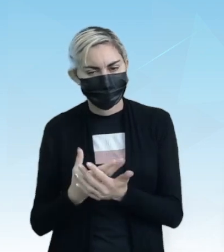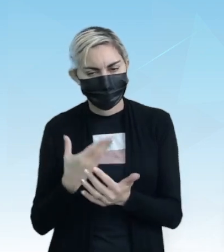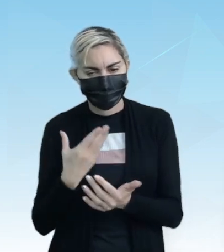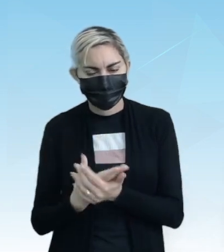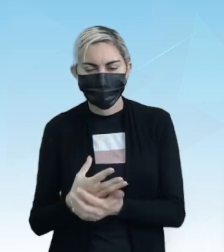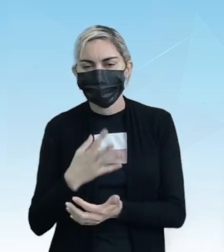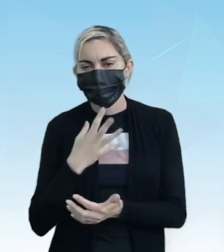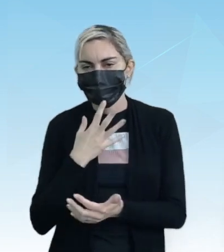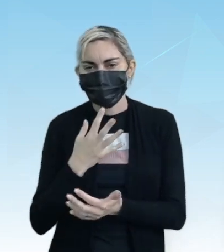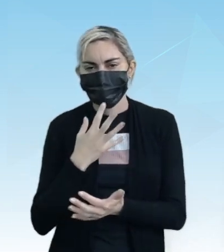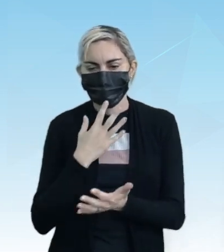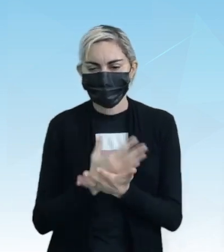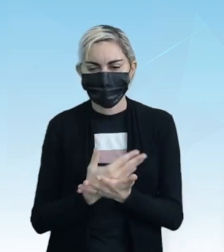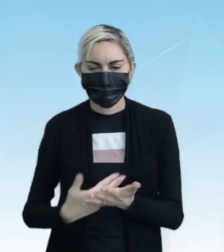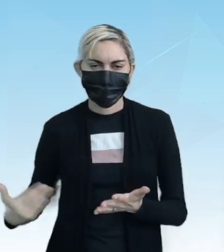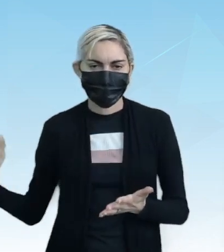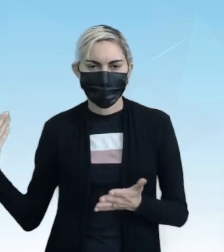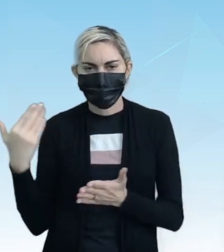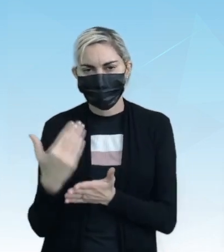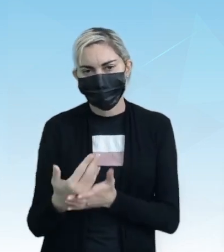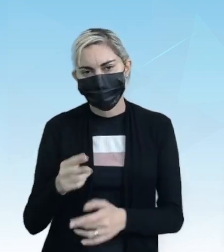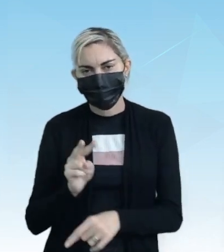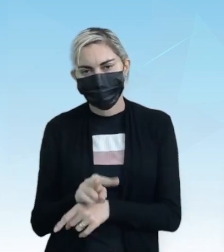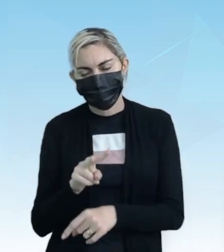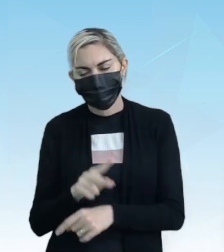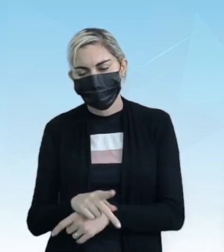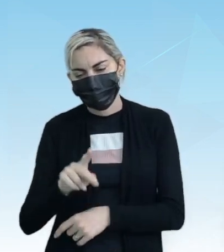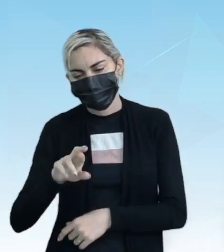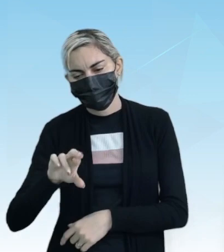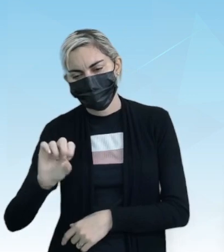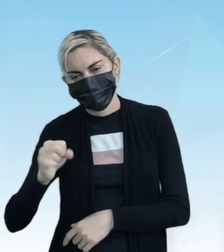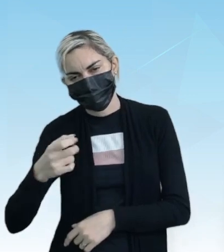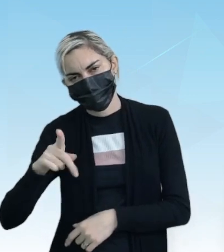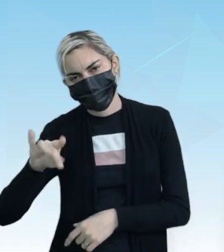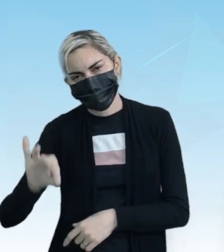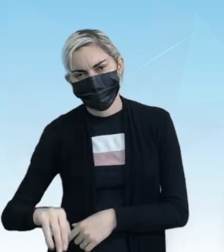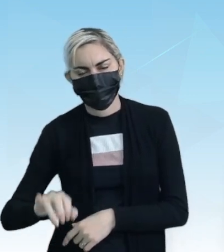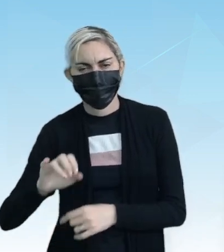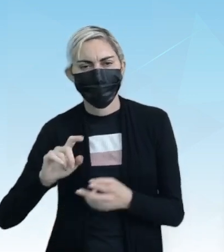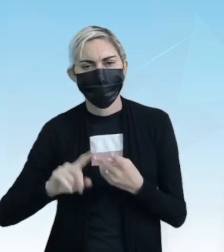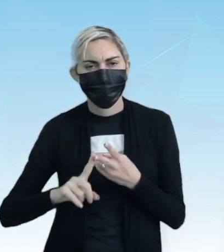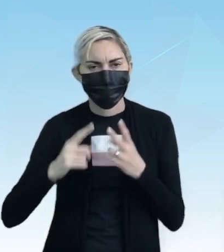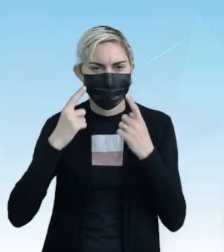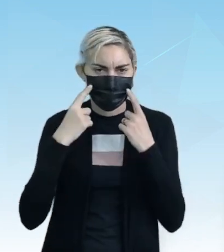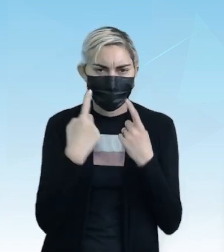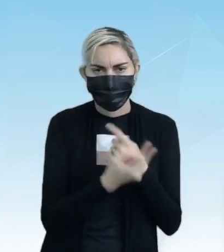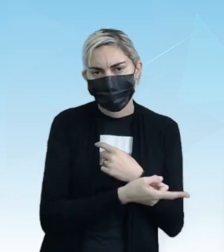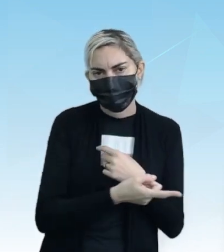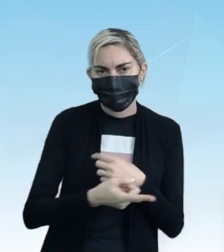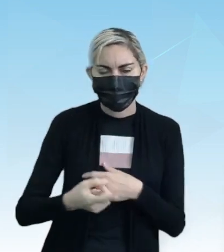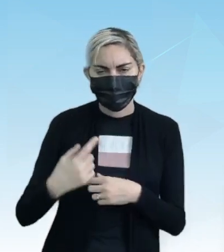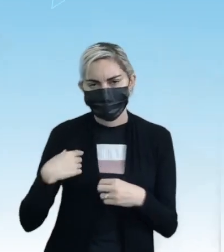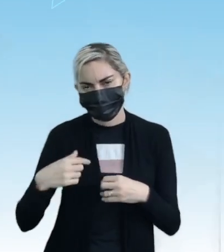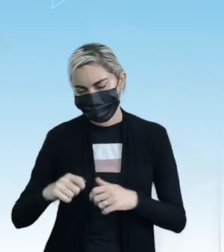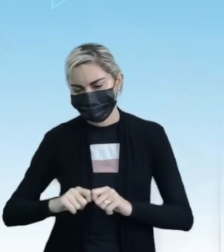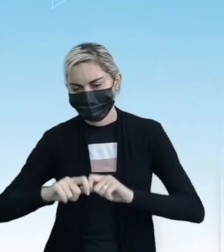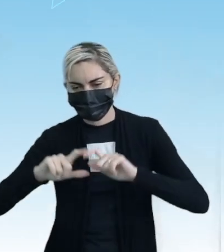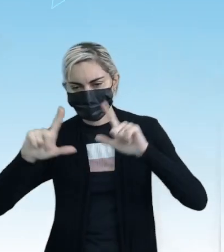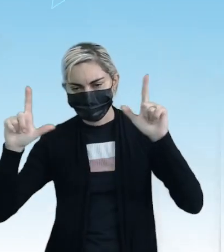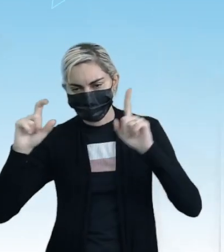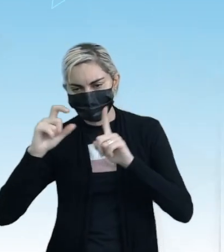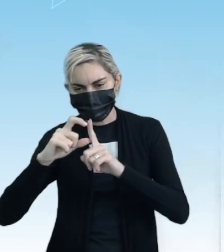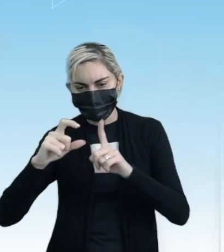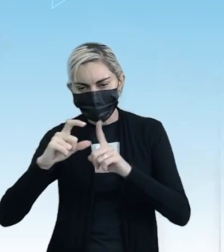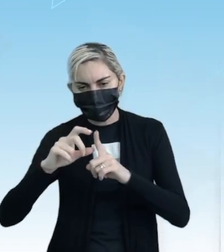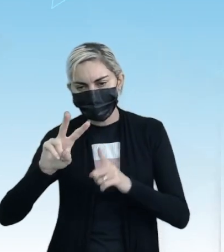conhecermos um pouco mais a questão dos pressupostos e dos implícitos. Vamos ver aqui, olhem só na tela. A palavra